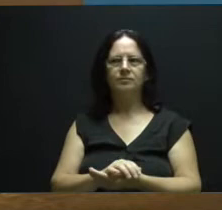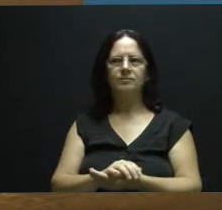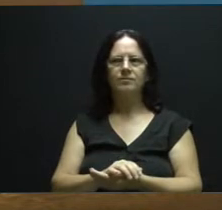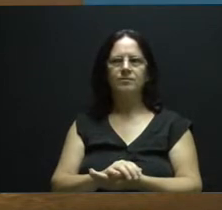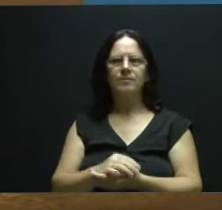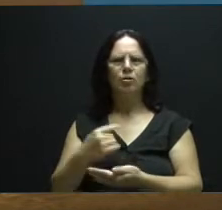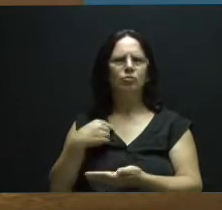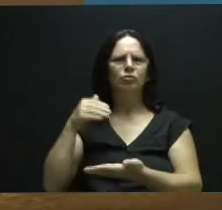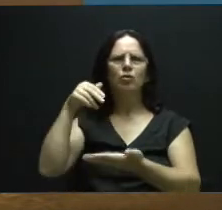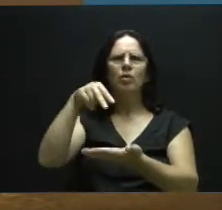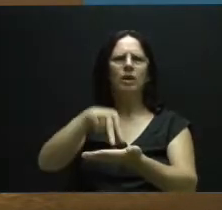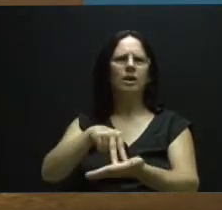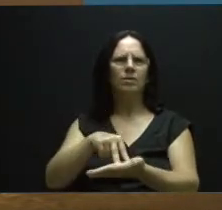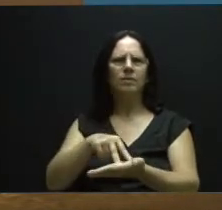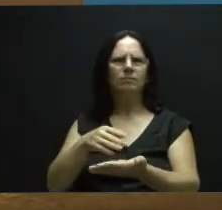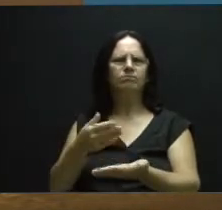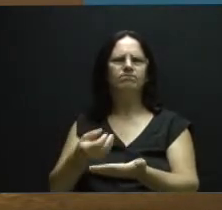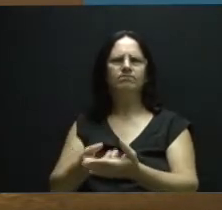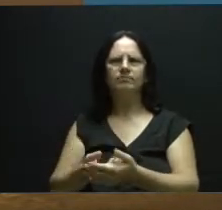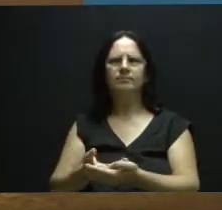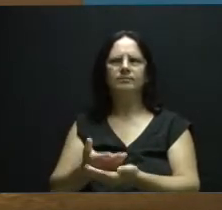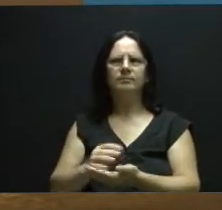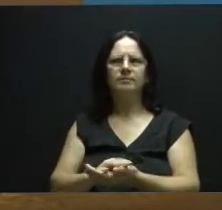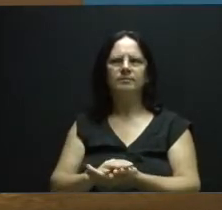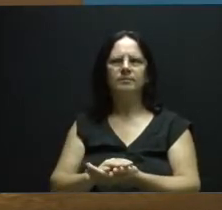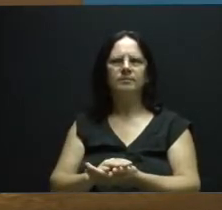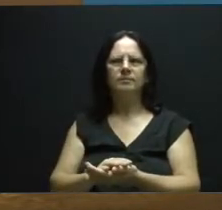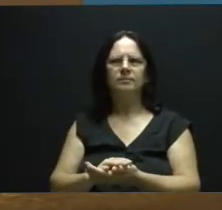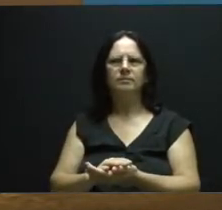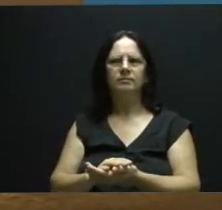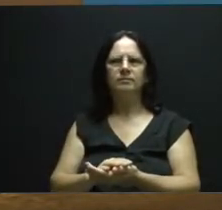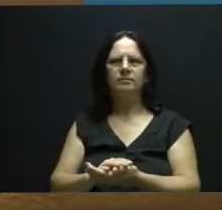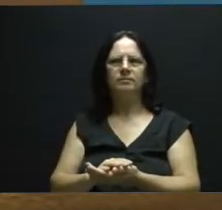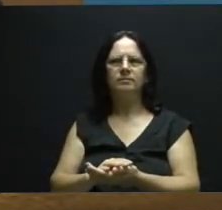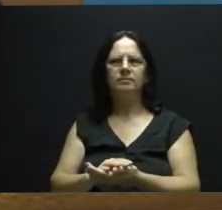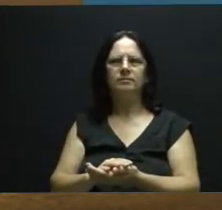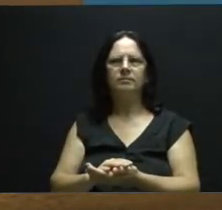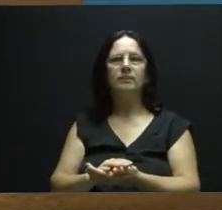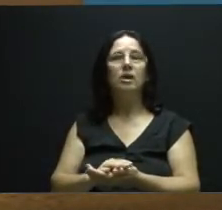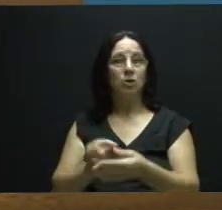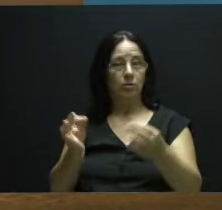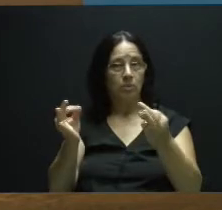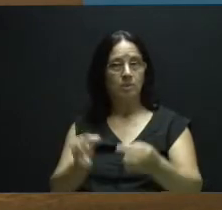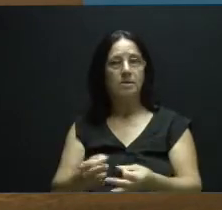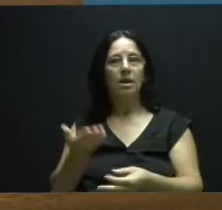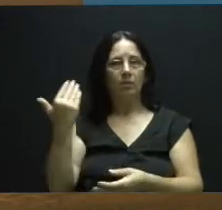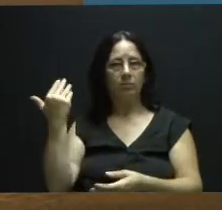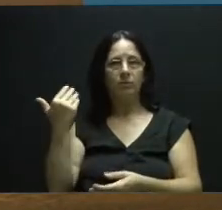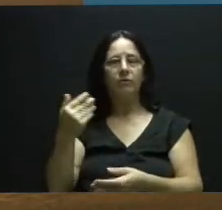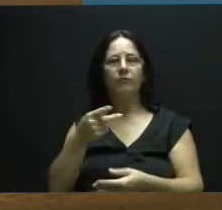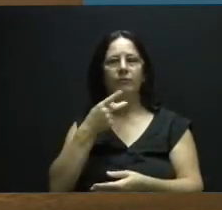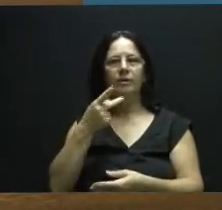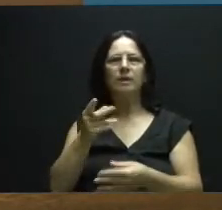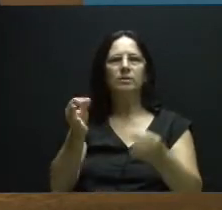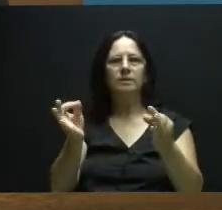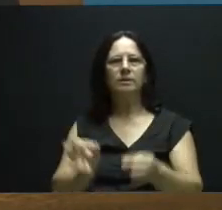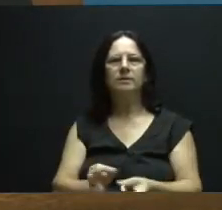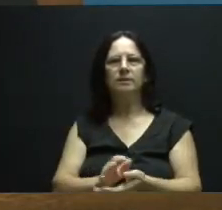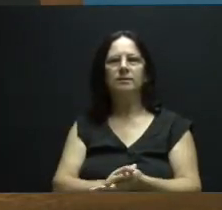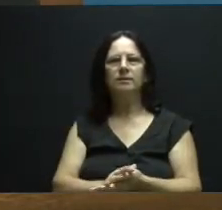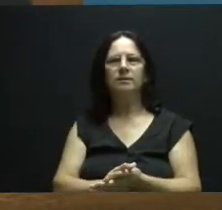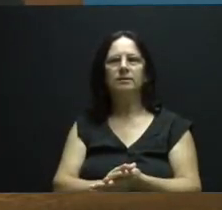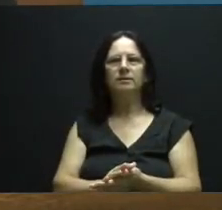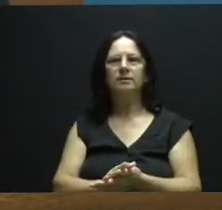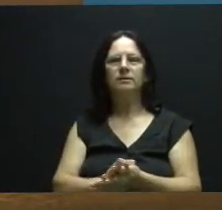não estou aqui pra criar nenhum tipo de médico nada o que eu quero é o que é certo que eu falei há pouco é que ele seja regulamentado